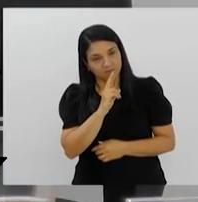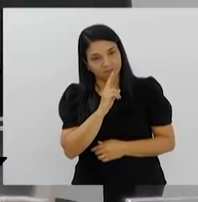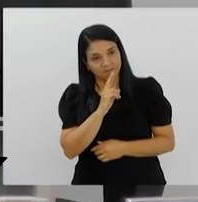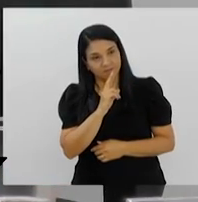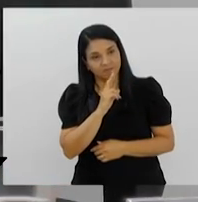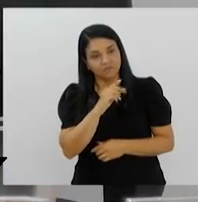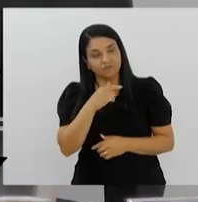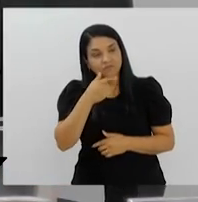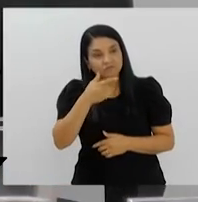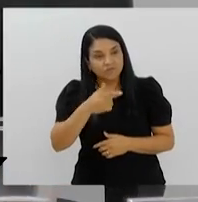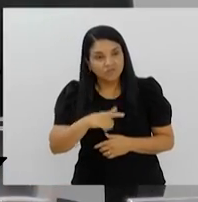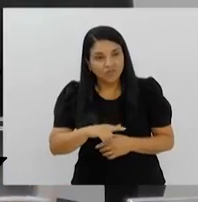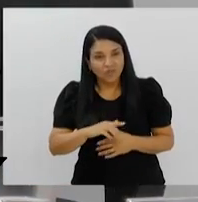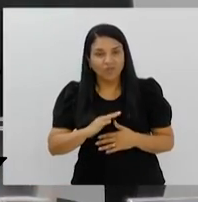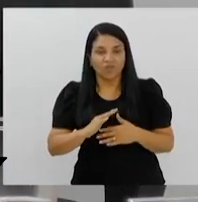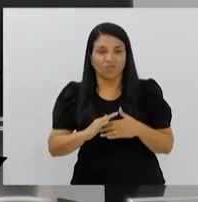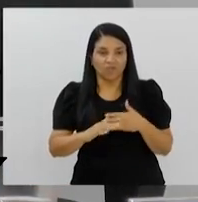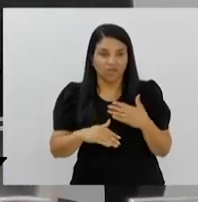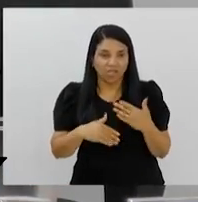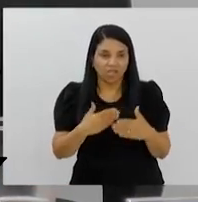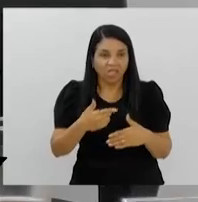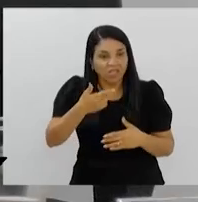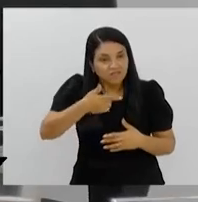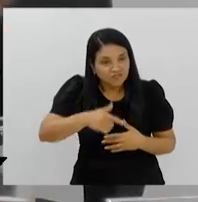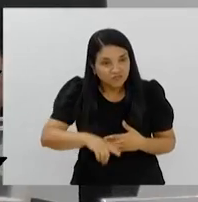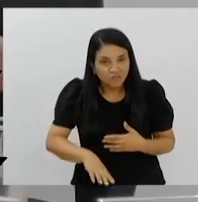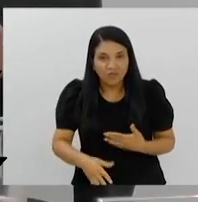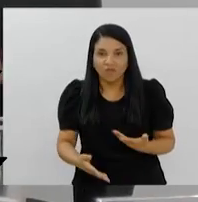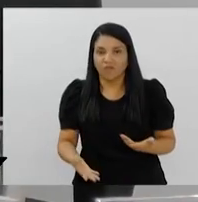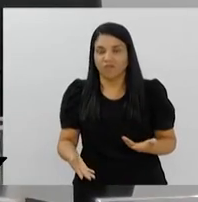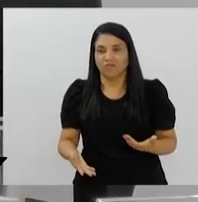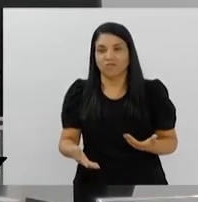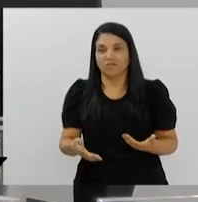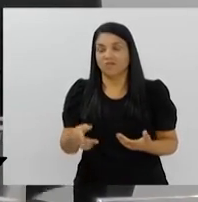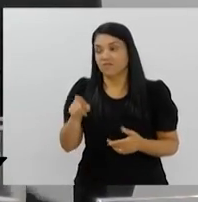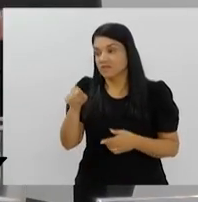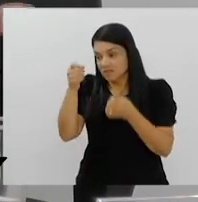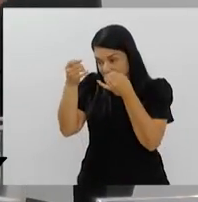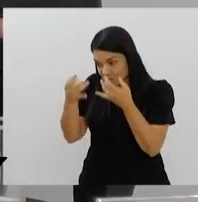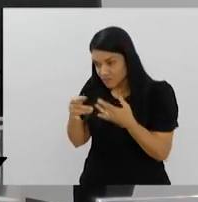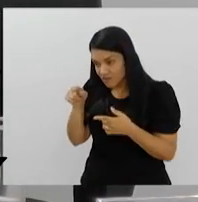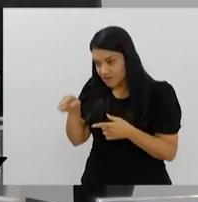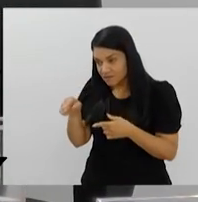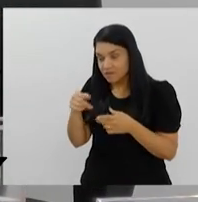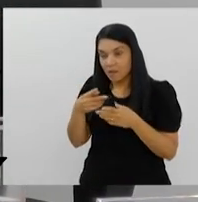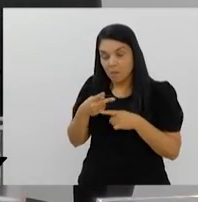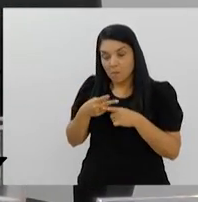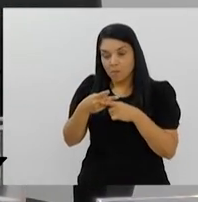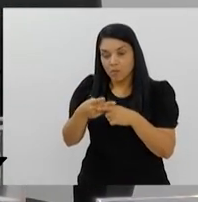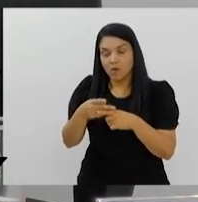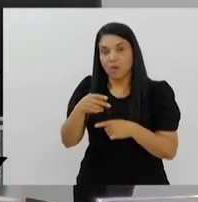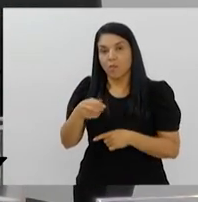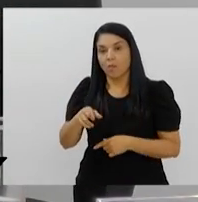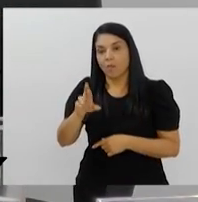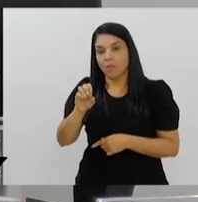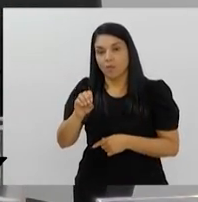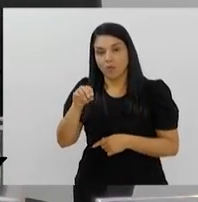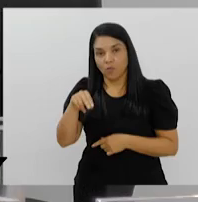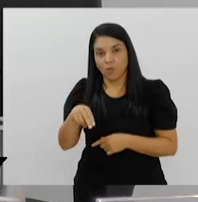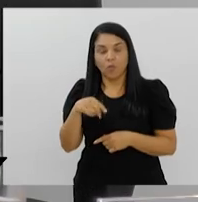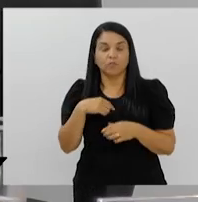começa tudo de novo então o que o senhor tá dizendo é que as pessoas T que procurar o Procom o